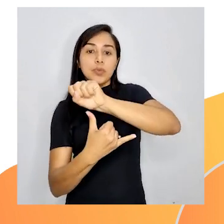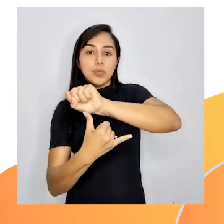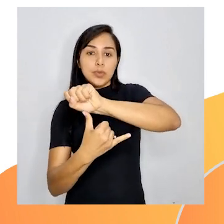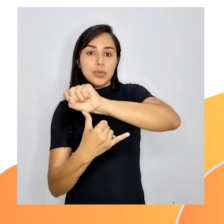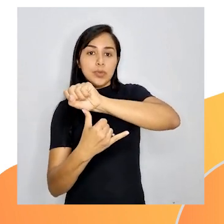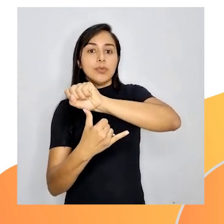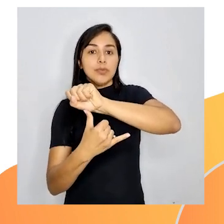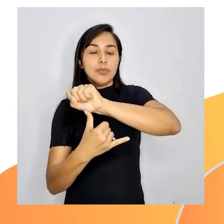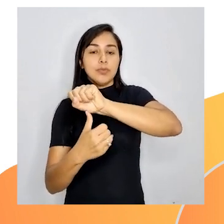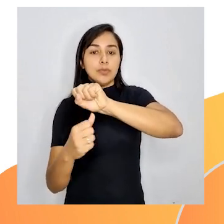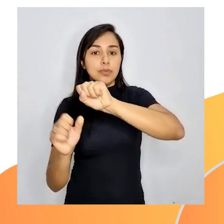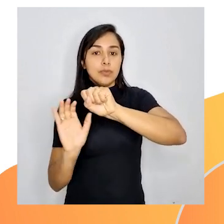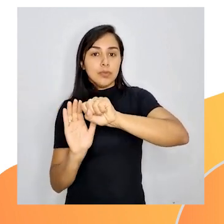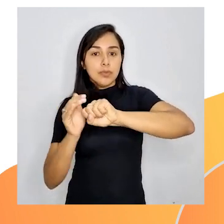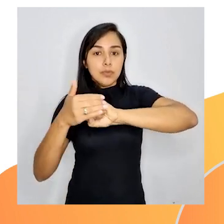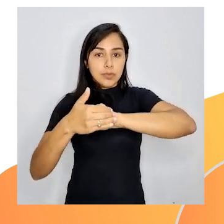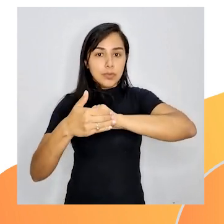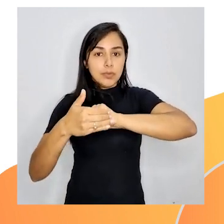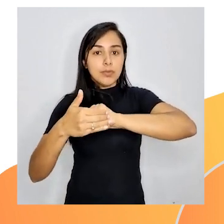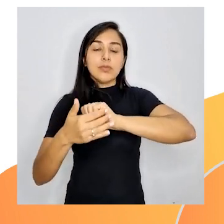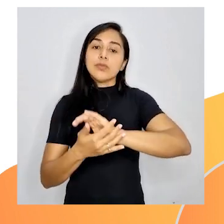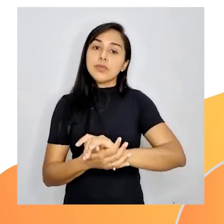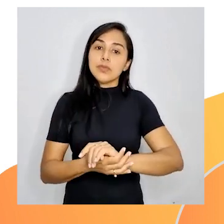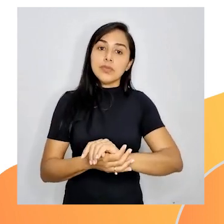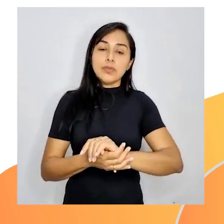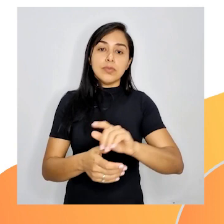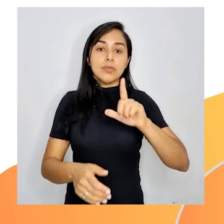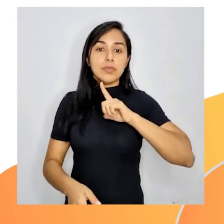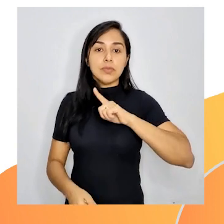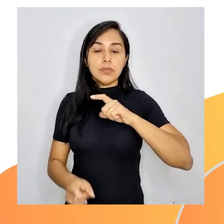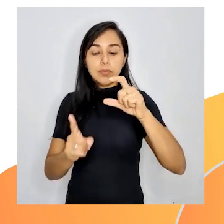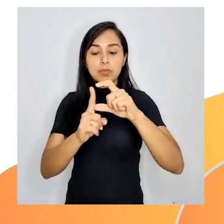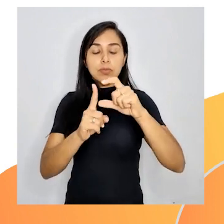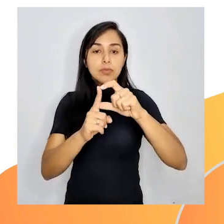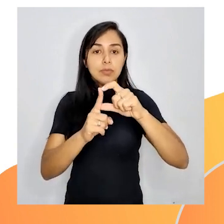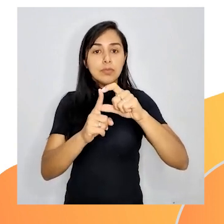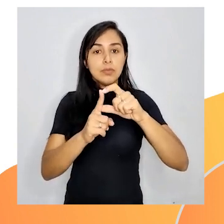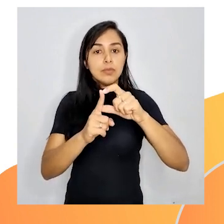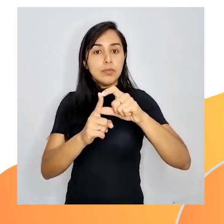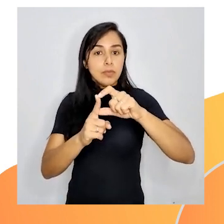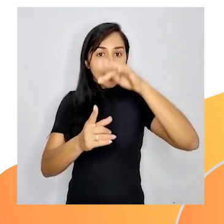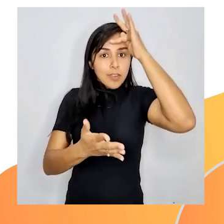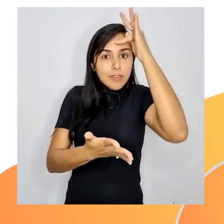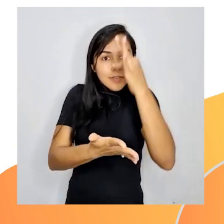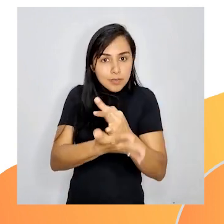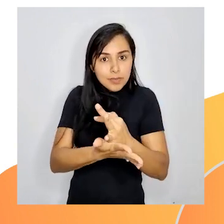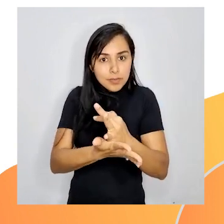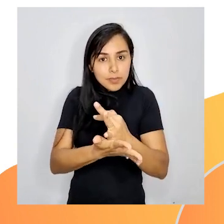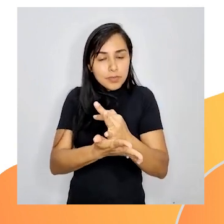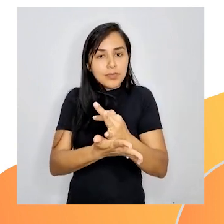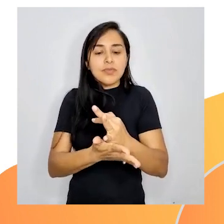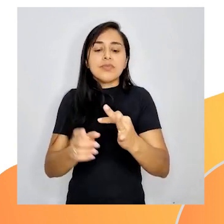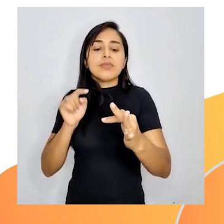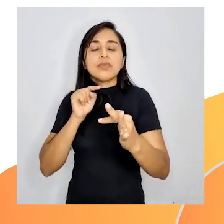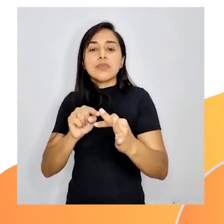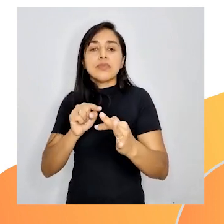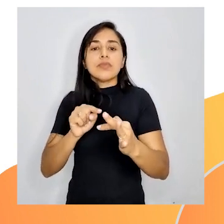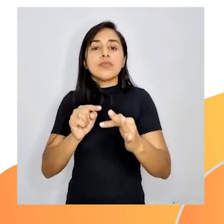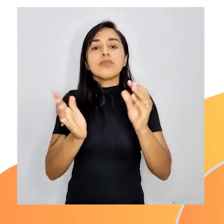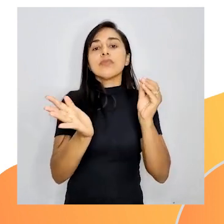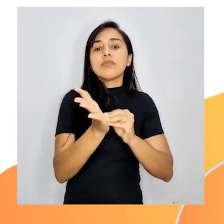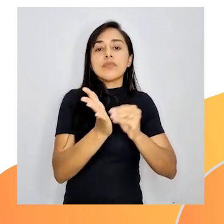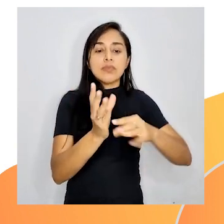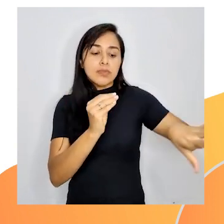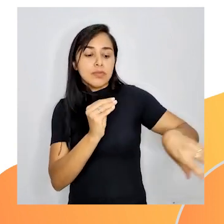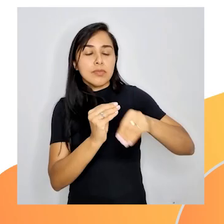palavra fé. Essa palavra fé está faltando um complemento para ela, né? Fé é classificada como